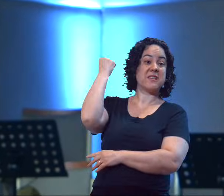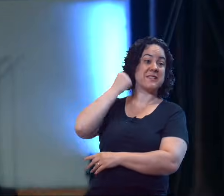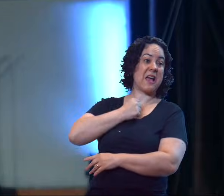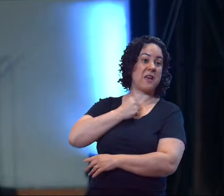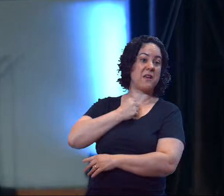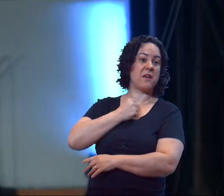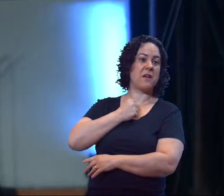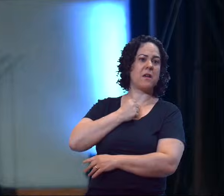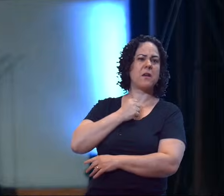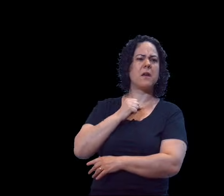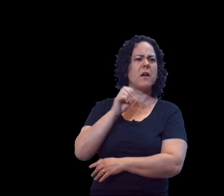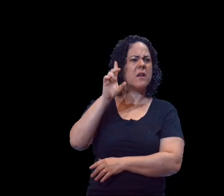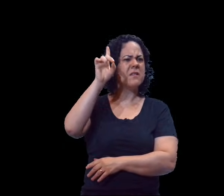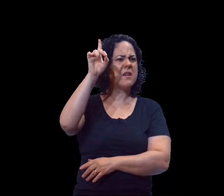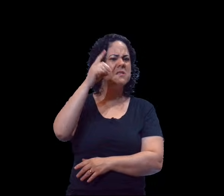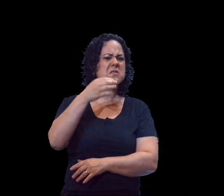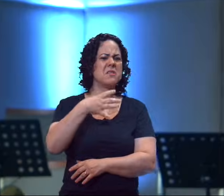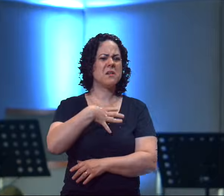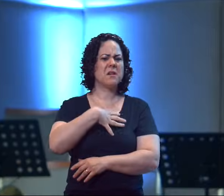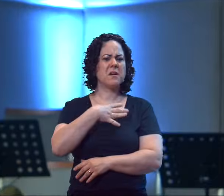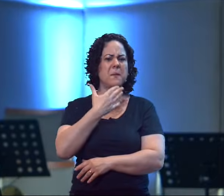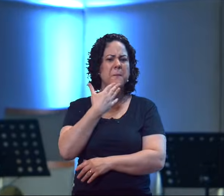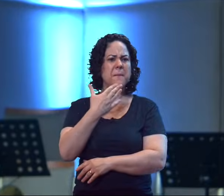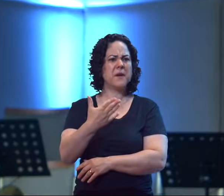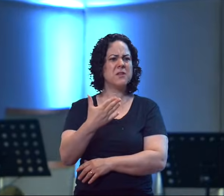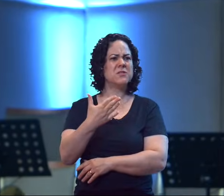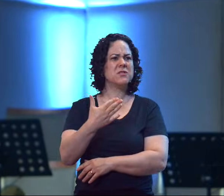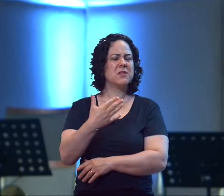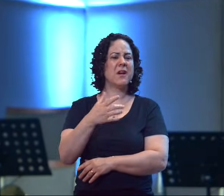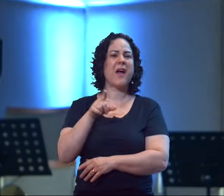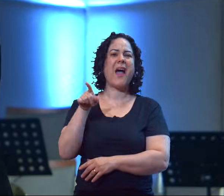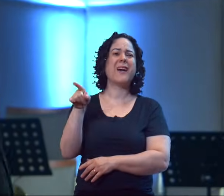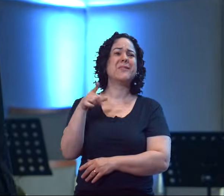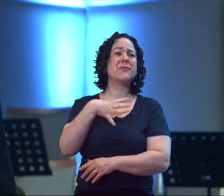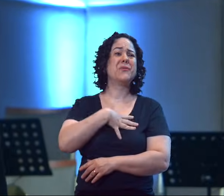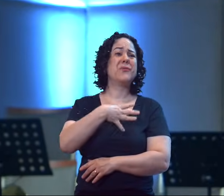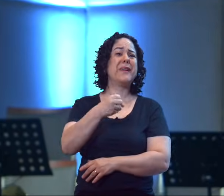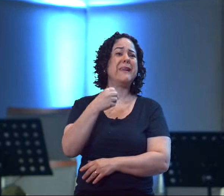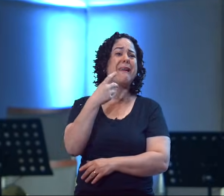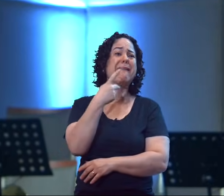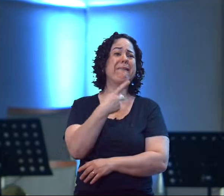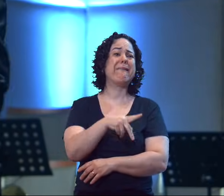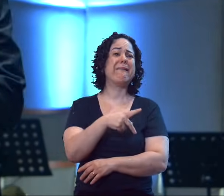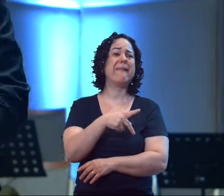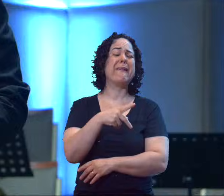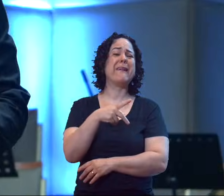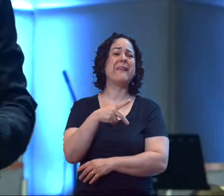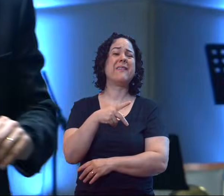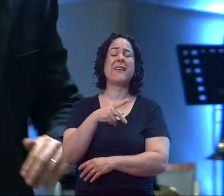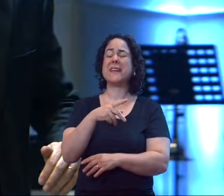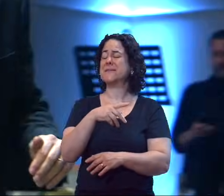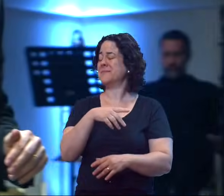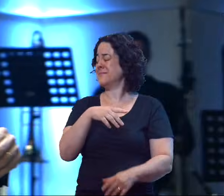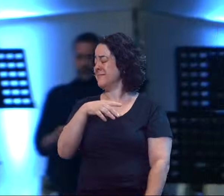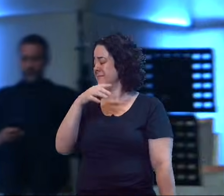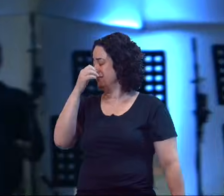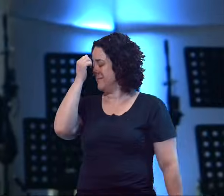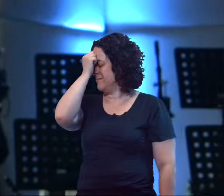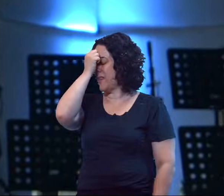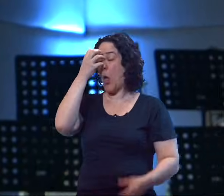oferta humana. Quem entra pela porta, a filha de Jefté, foi um desastre esse voto. Então os votos, eles têm que